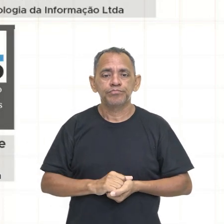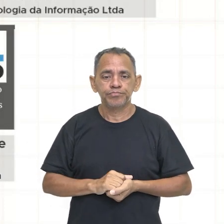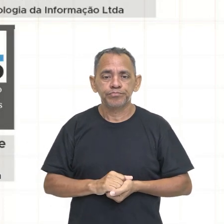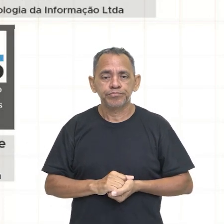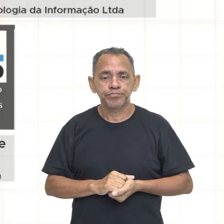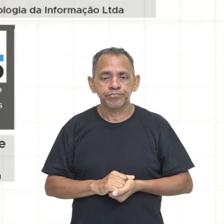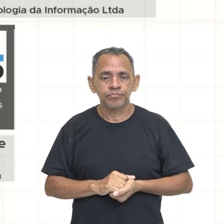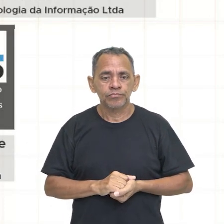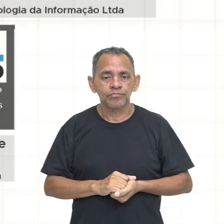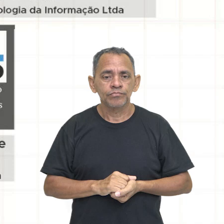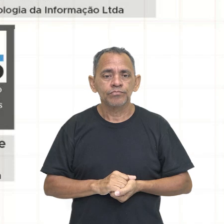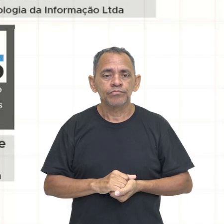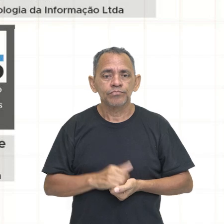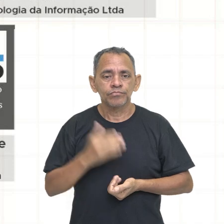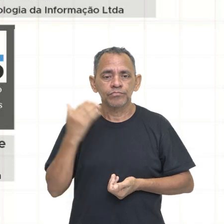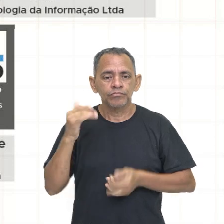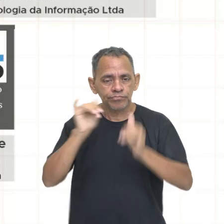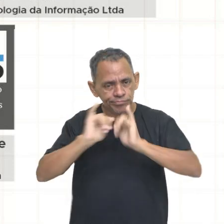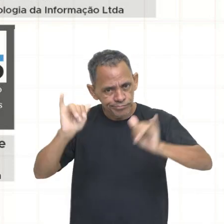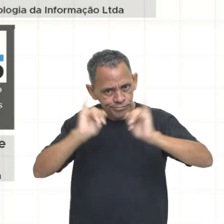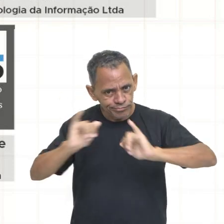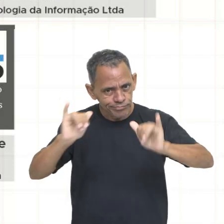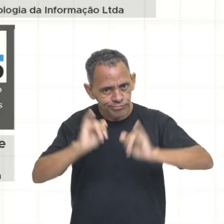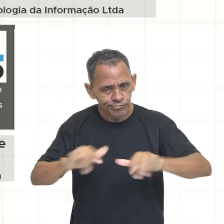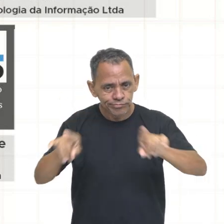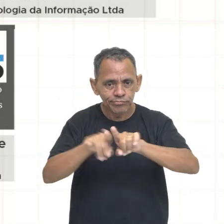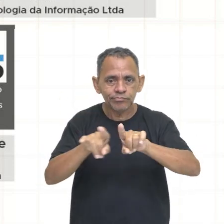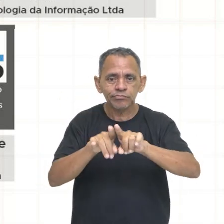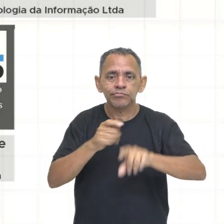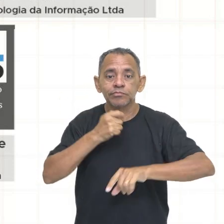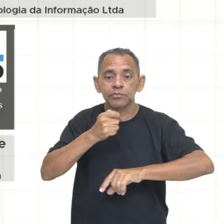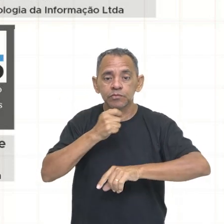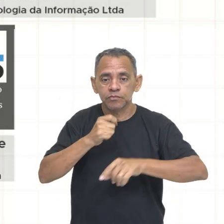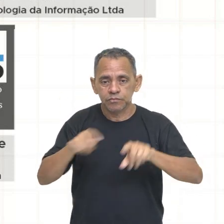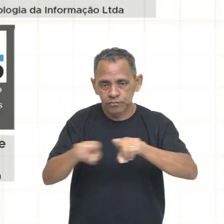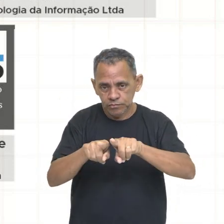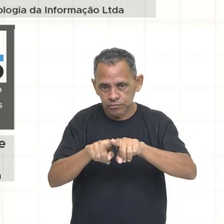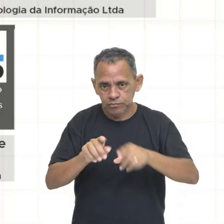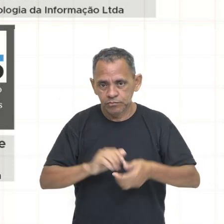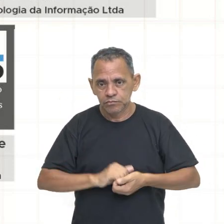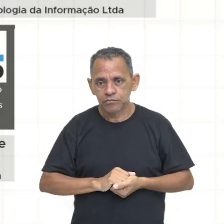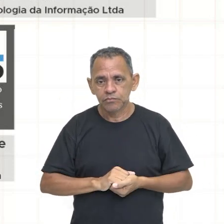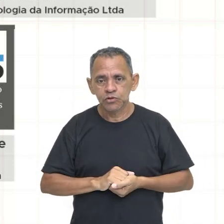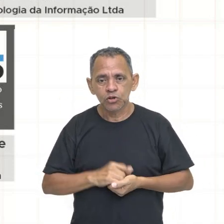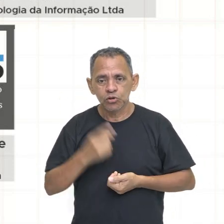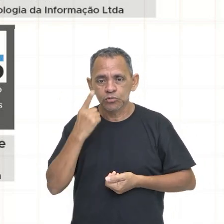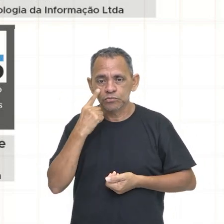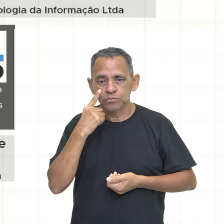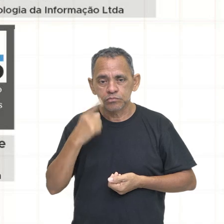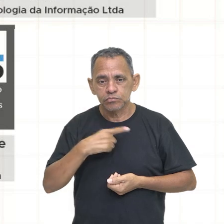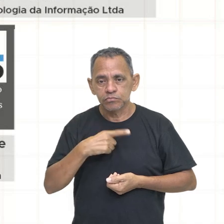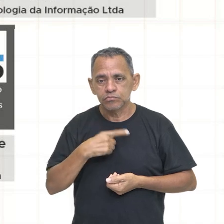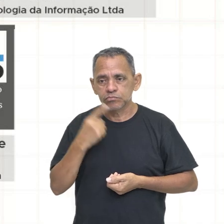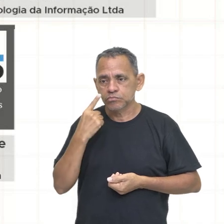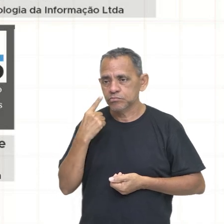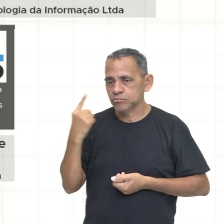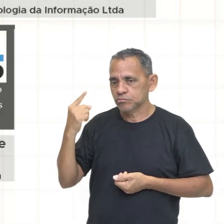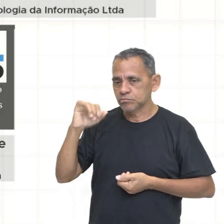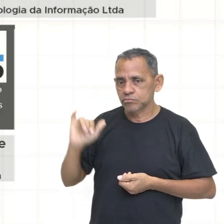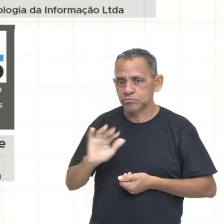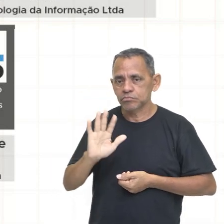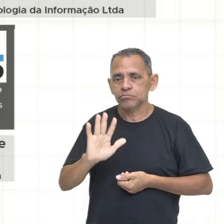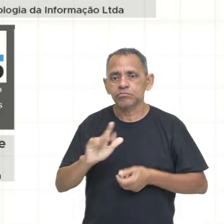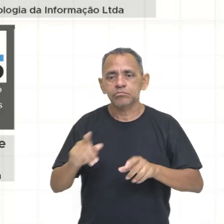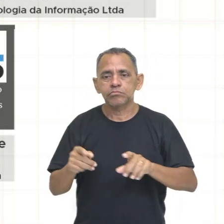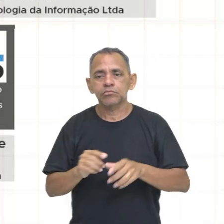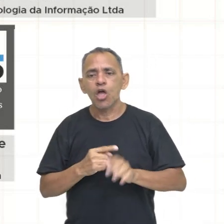a questão da propaganda e imprensa. Observem que nós trouxemos aqui algumas imagens para vocês. Na